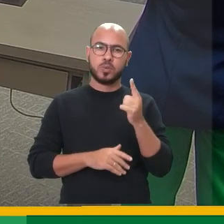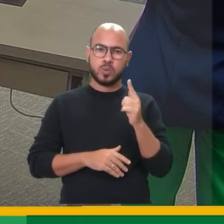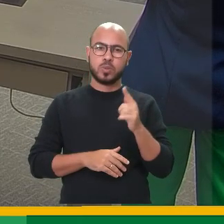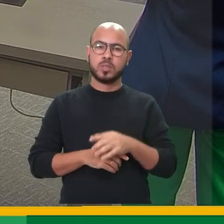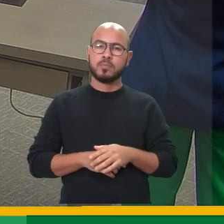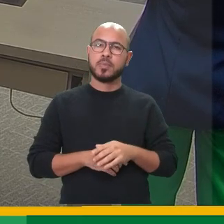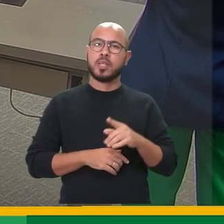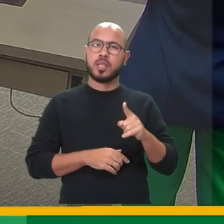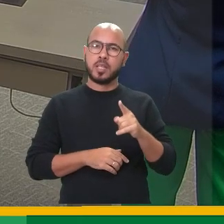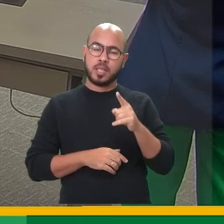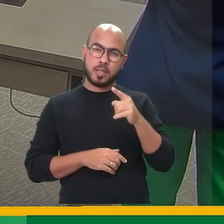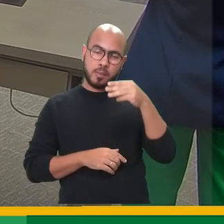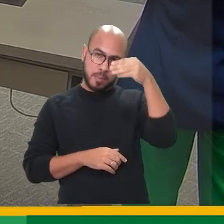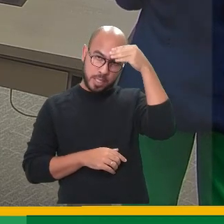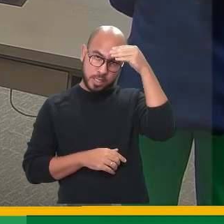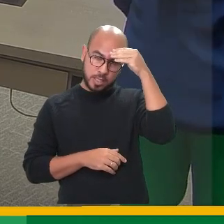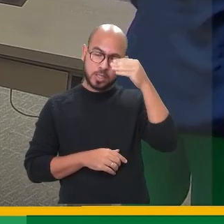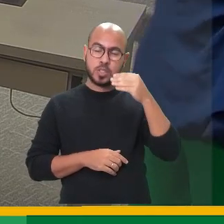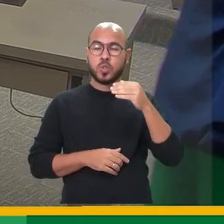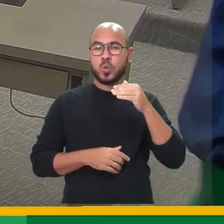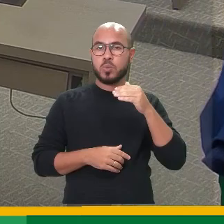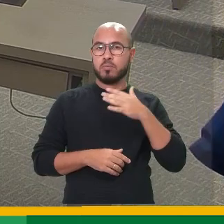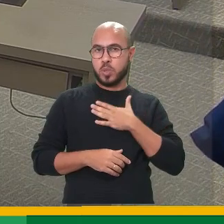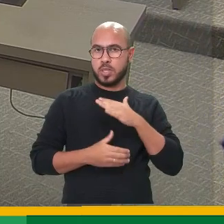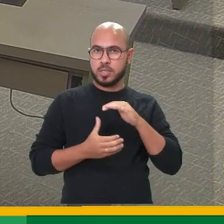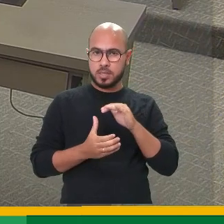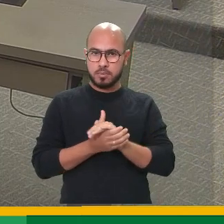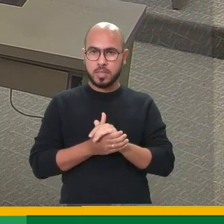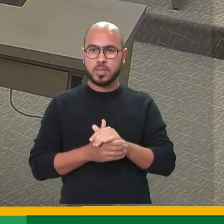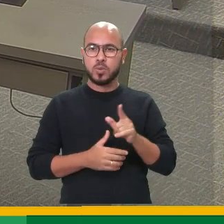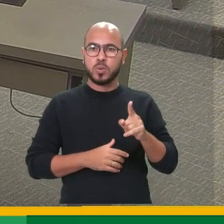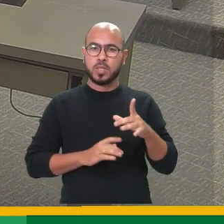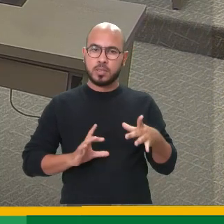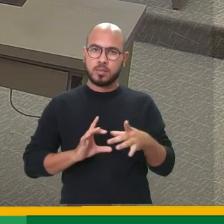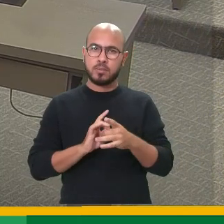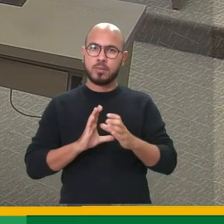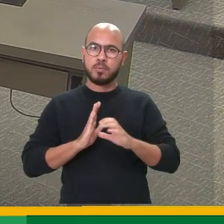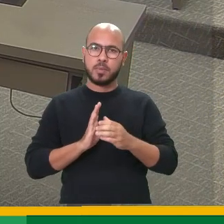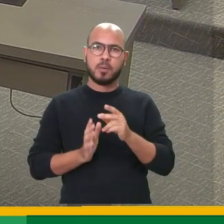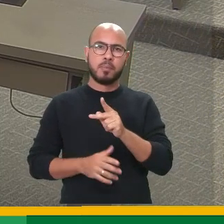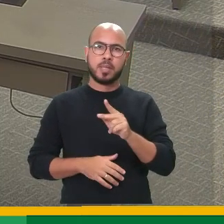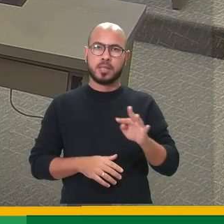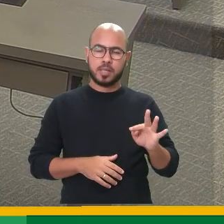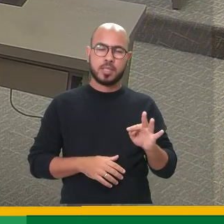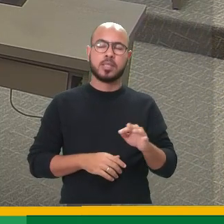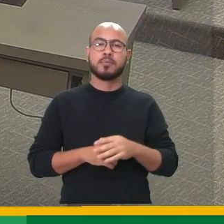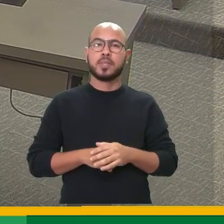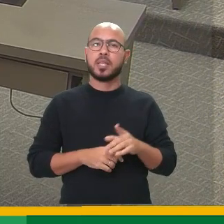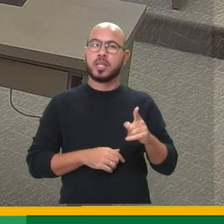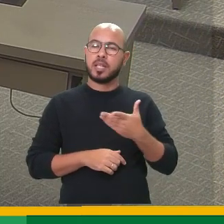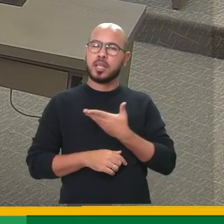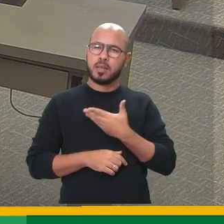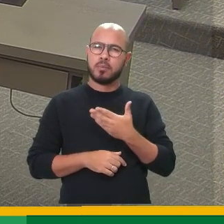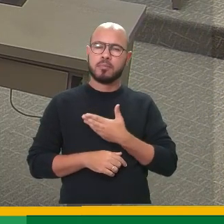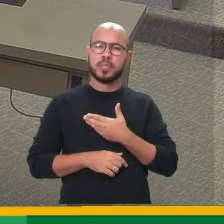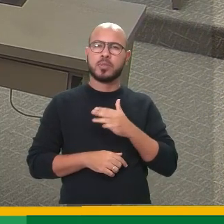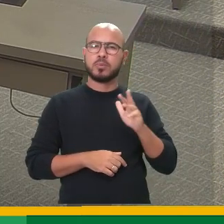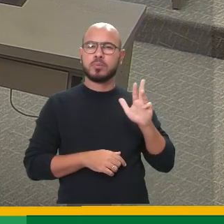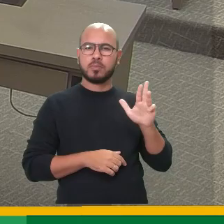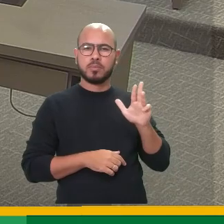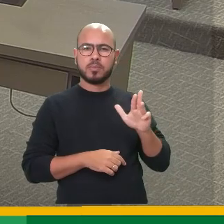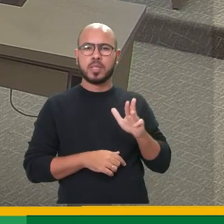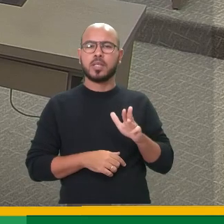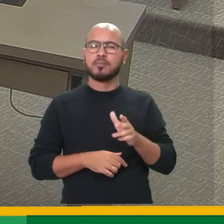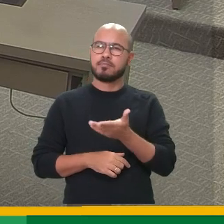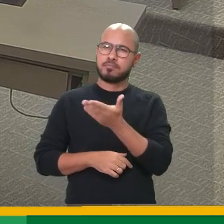esposa Gabriela TJ membro do PT antigo amigo dileto também do presidente Lula meu padrinho juruna que tá